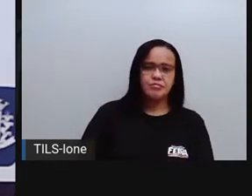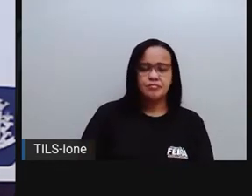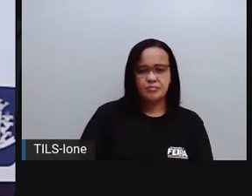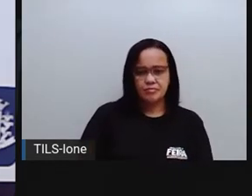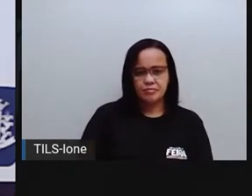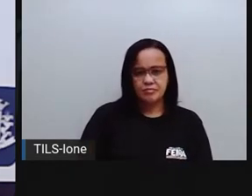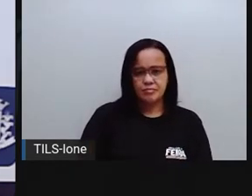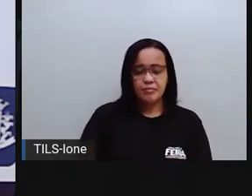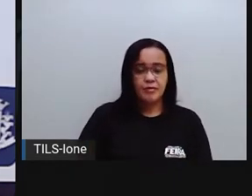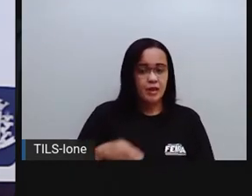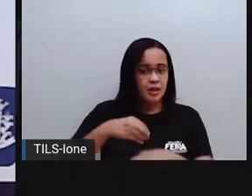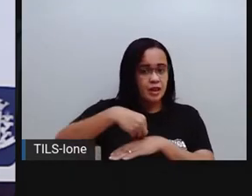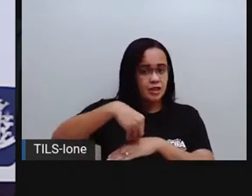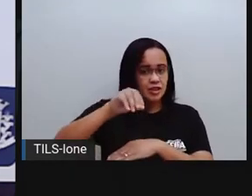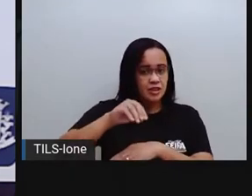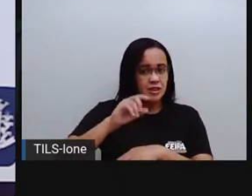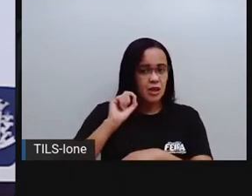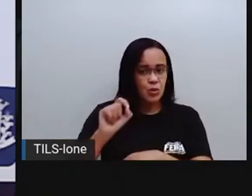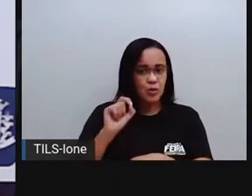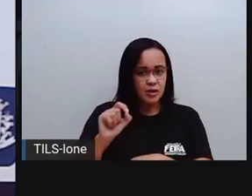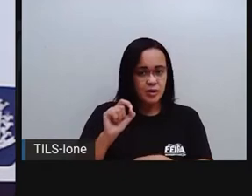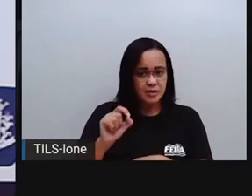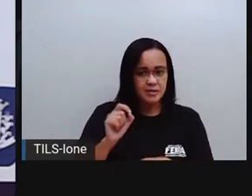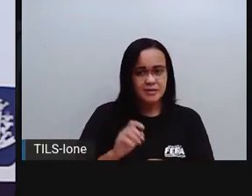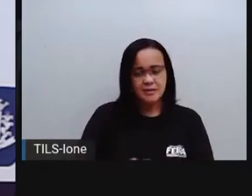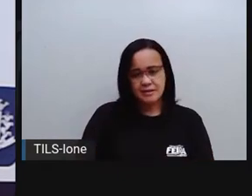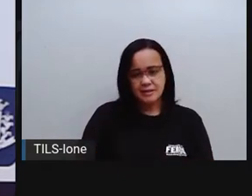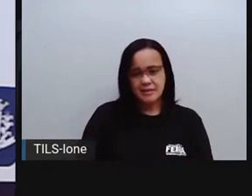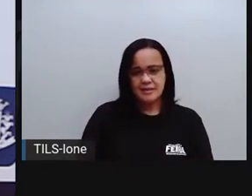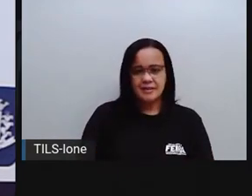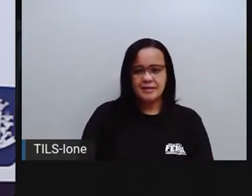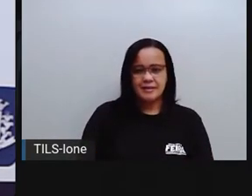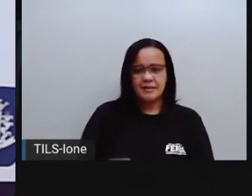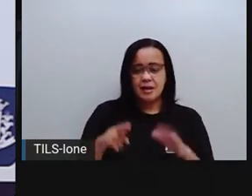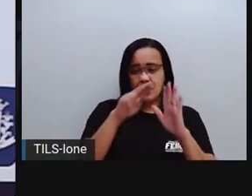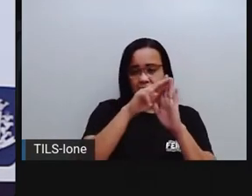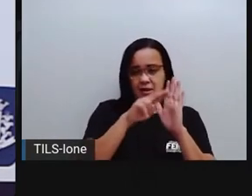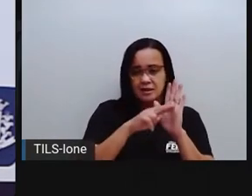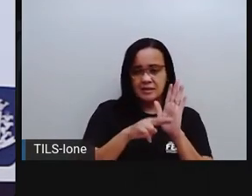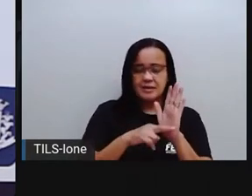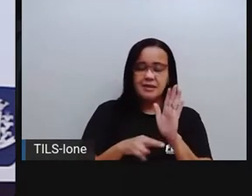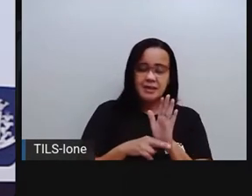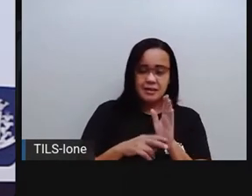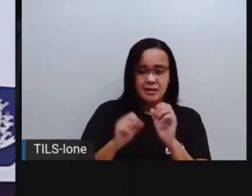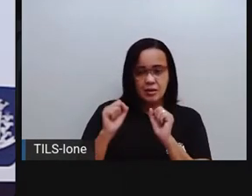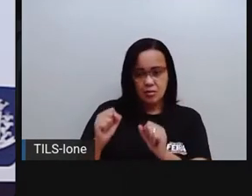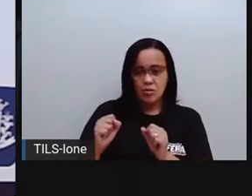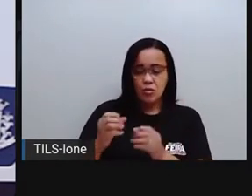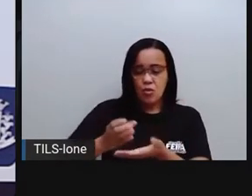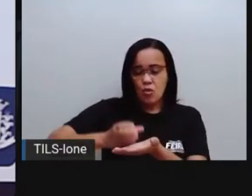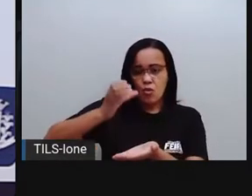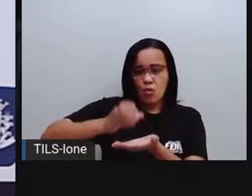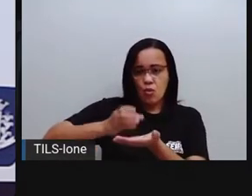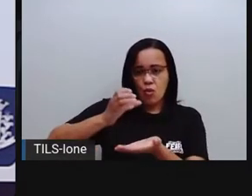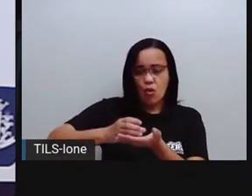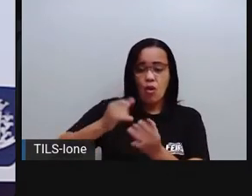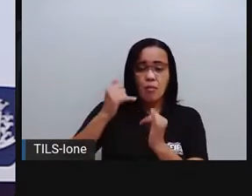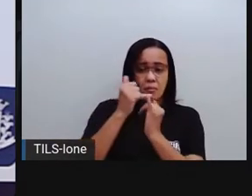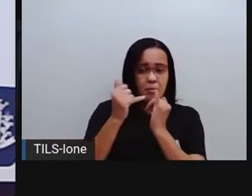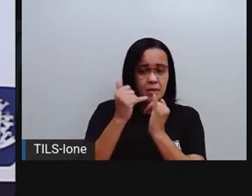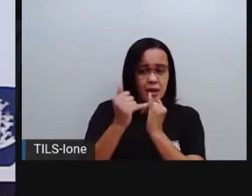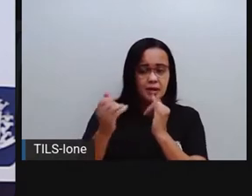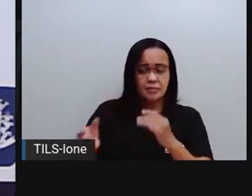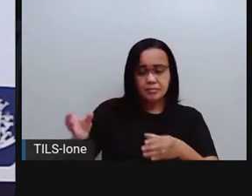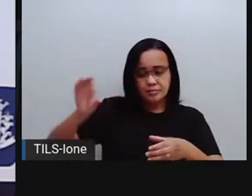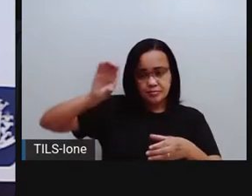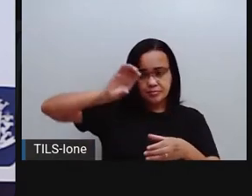A dica que a Pró vai dar para vocês. A gente colocou na receita, né, 1,5 copo de água. Mas você vai observar aí na sua massa se ela precisa de